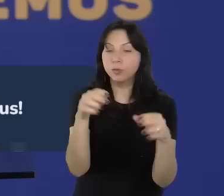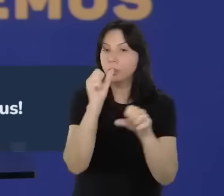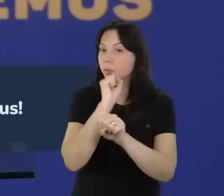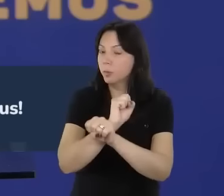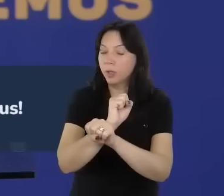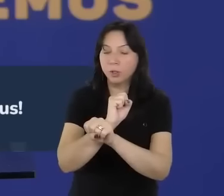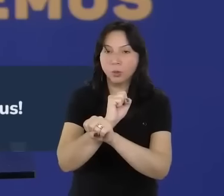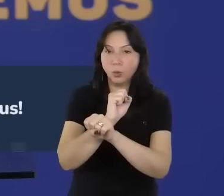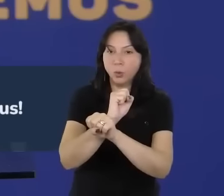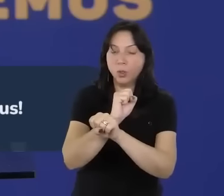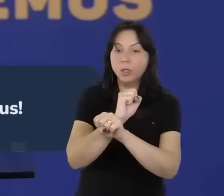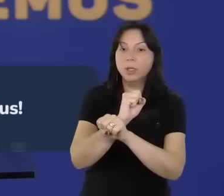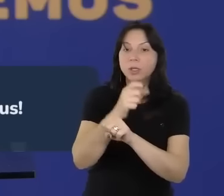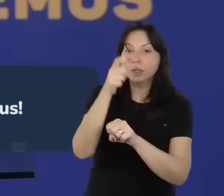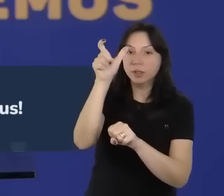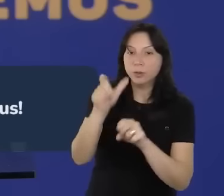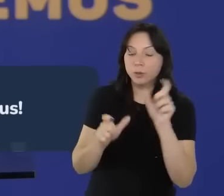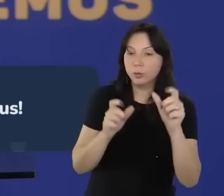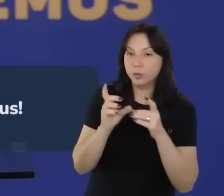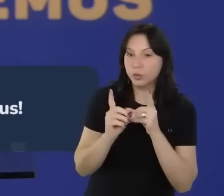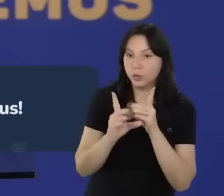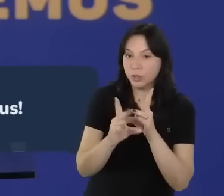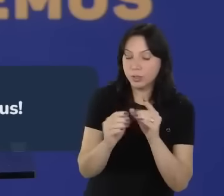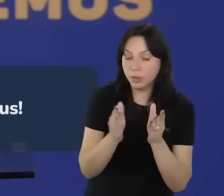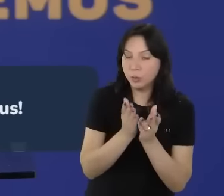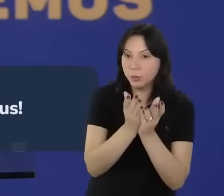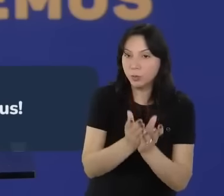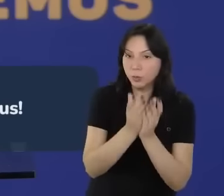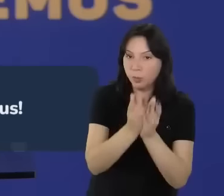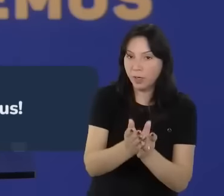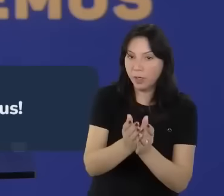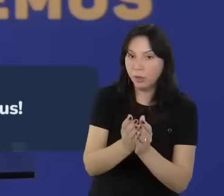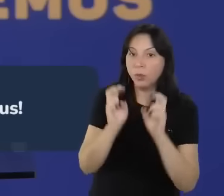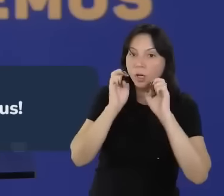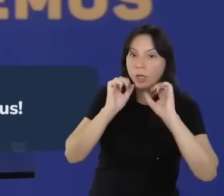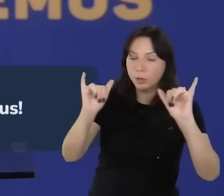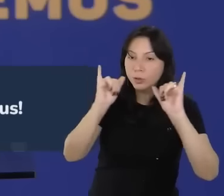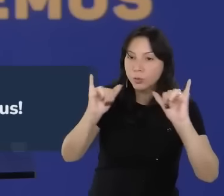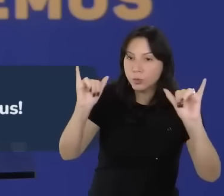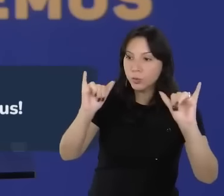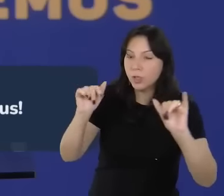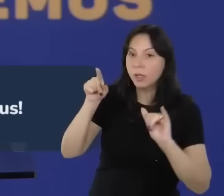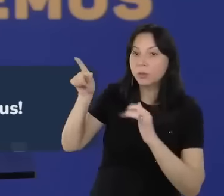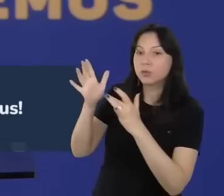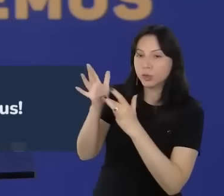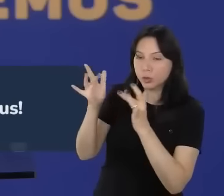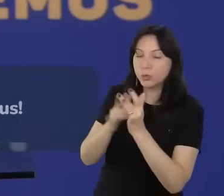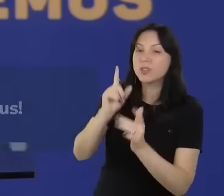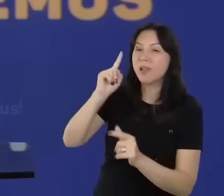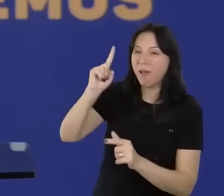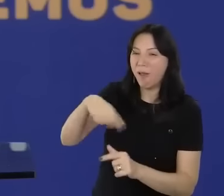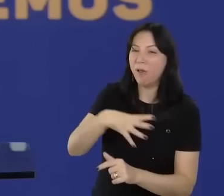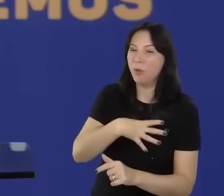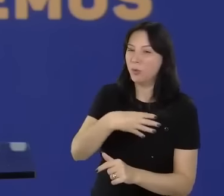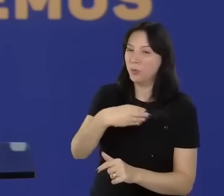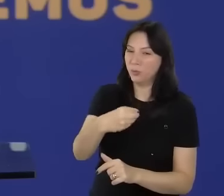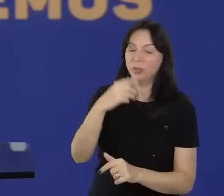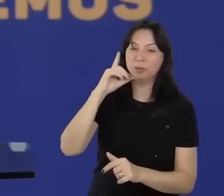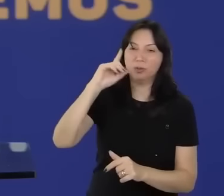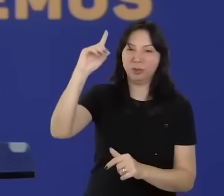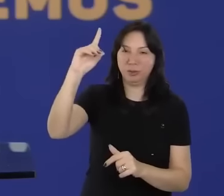dizendo verdadeiramente és filho de Deus Amém eu quero